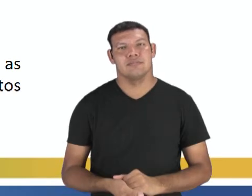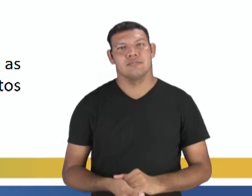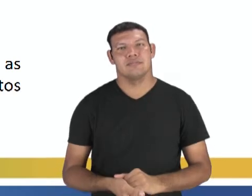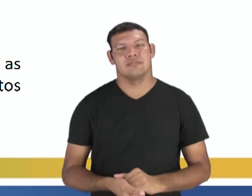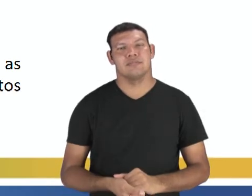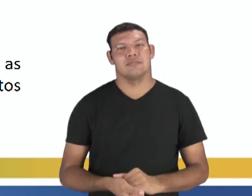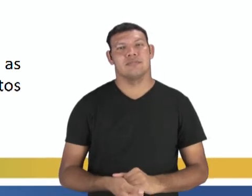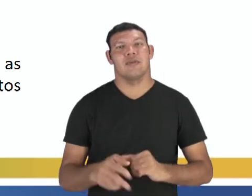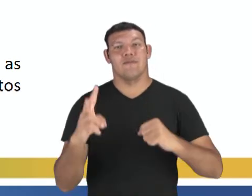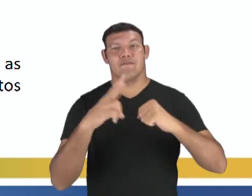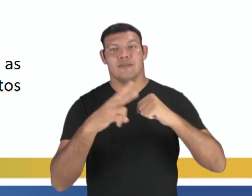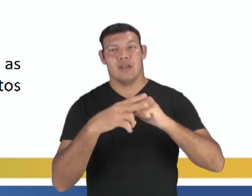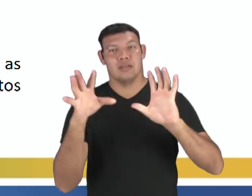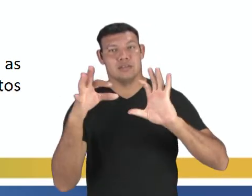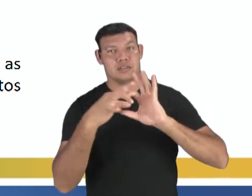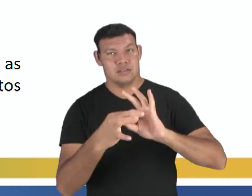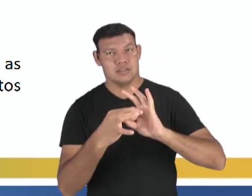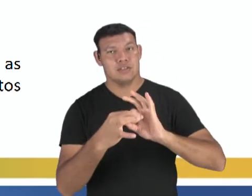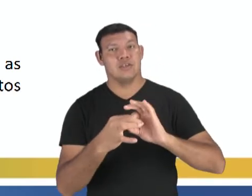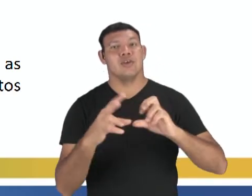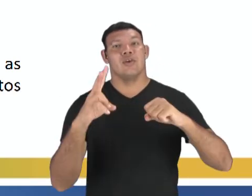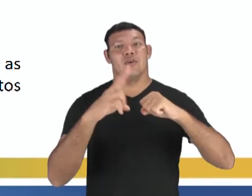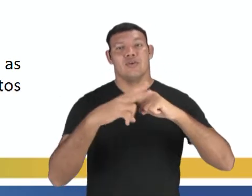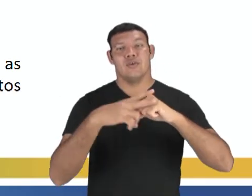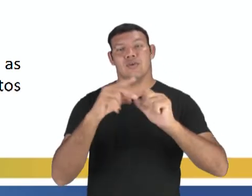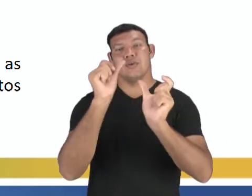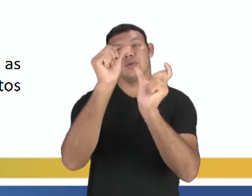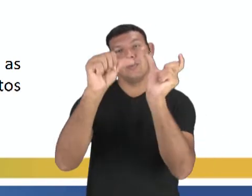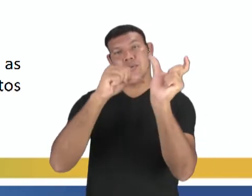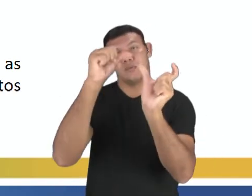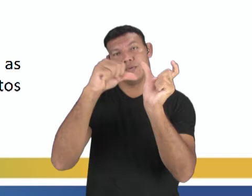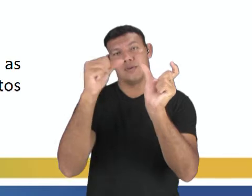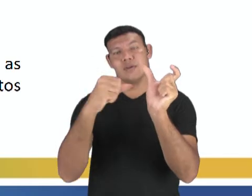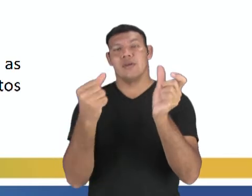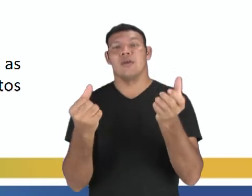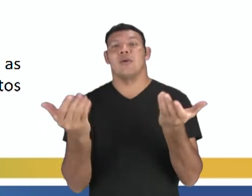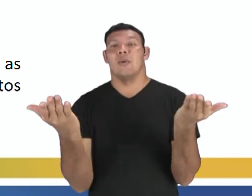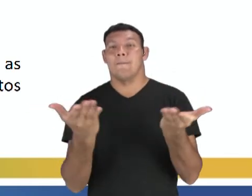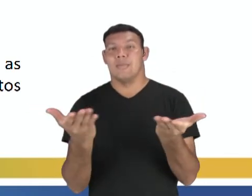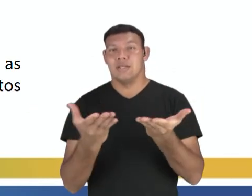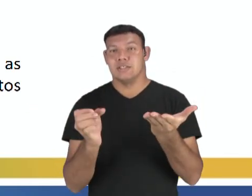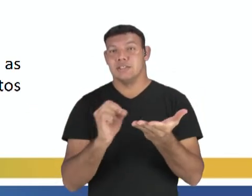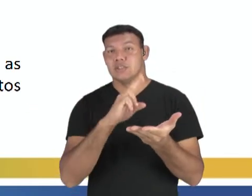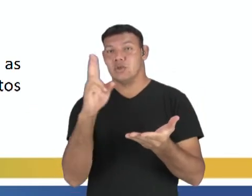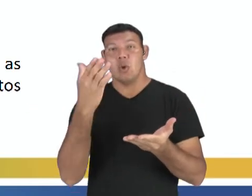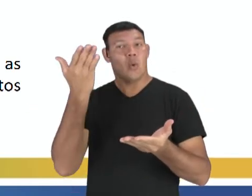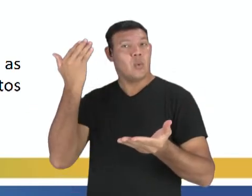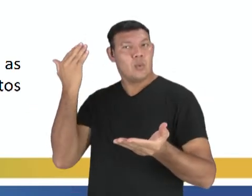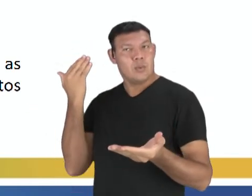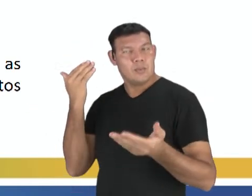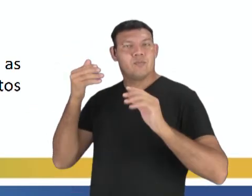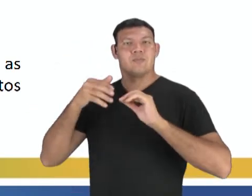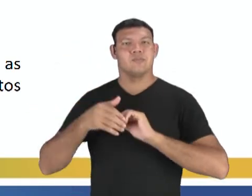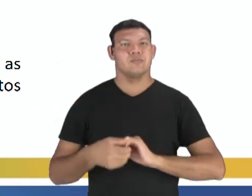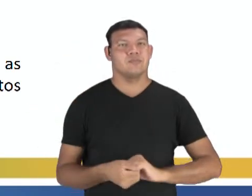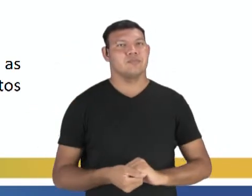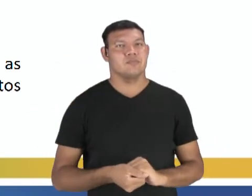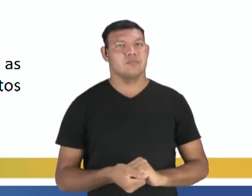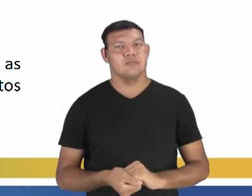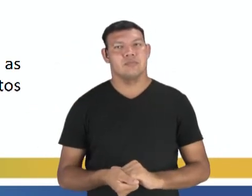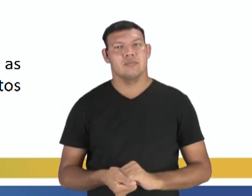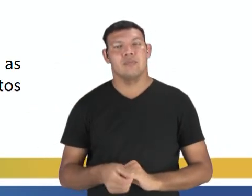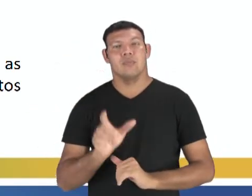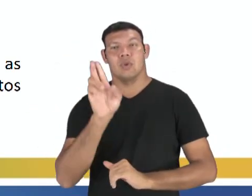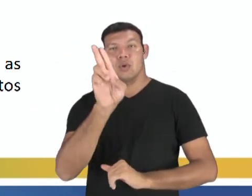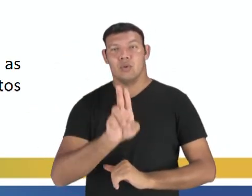Presença de verbos de ligação, verbos flexionados no presente ou no pretérito, lembrando que pretérito é passado.